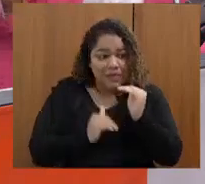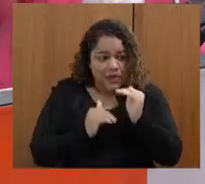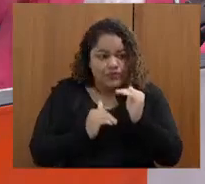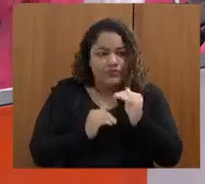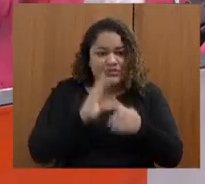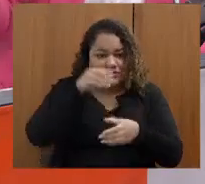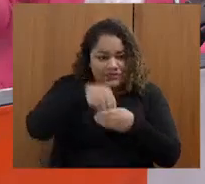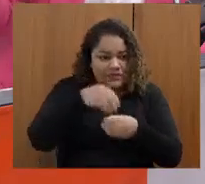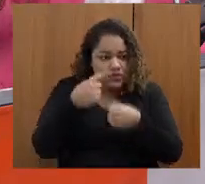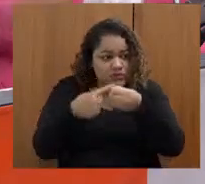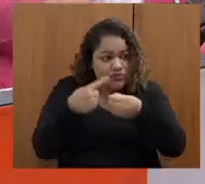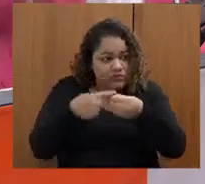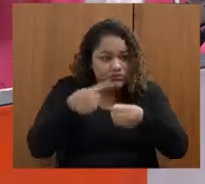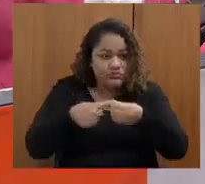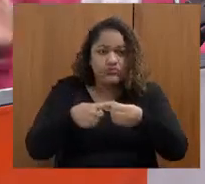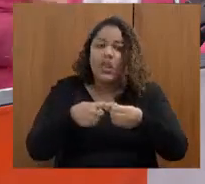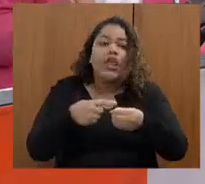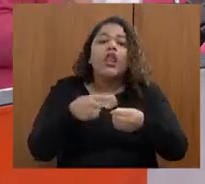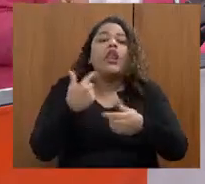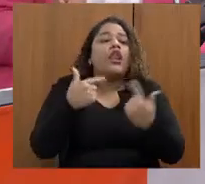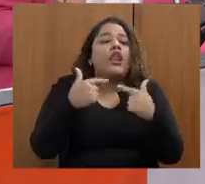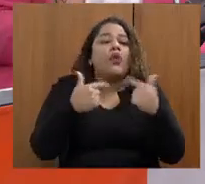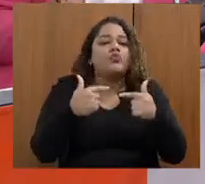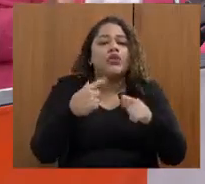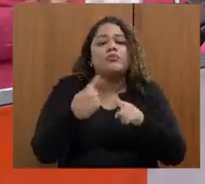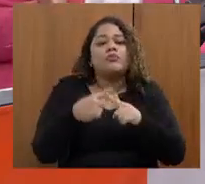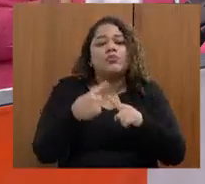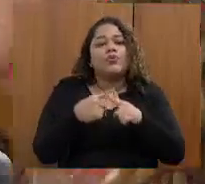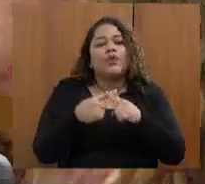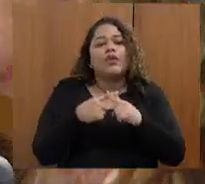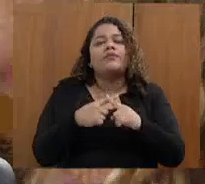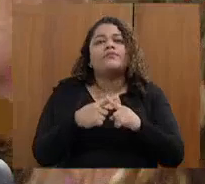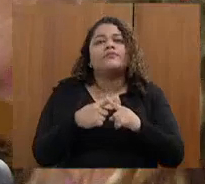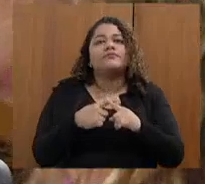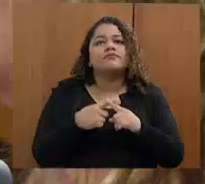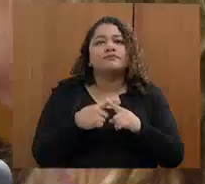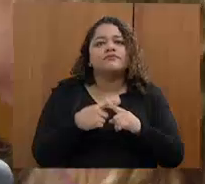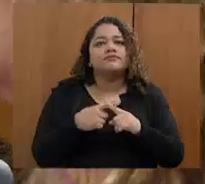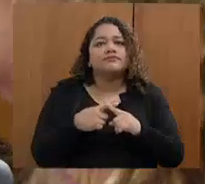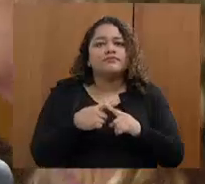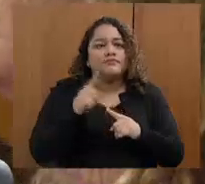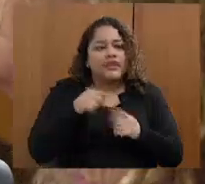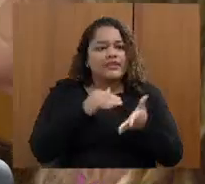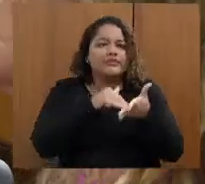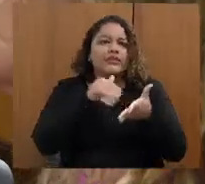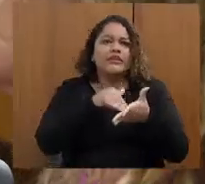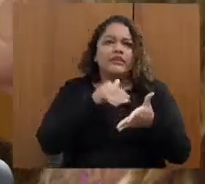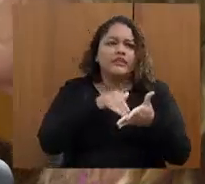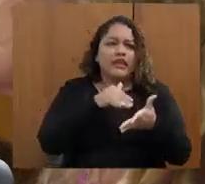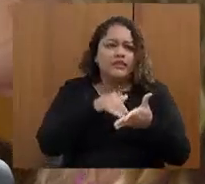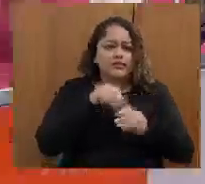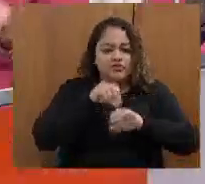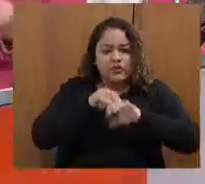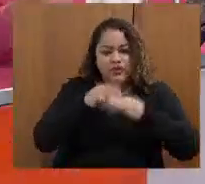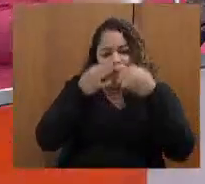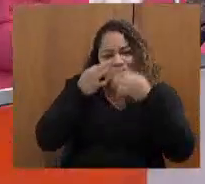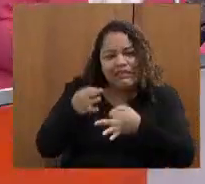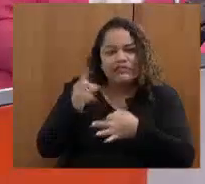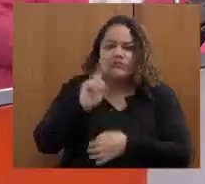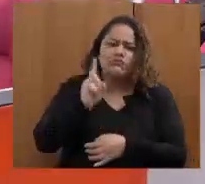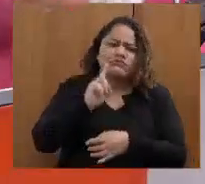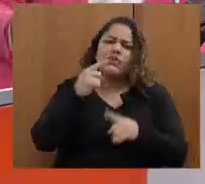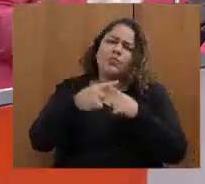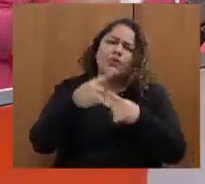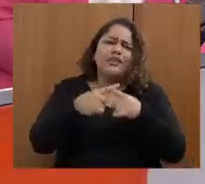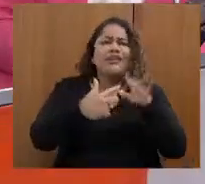que está sendo proposto não porque a Secretaria de Estado de Educação é muito atenta as necessidades dos alunos mas sempre que há uma lei federal